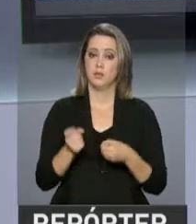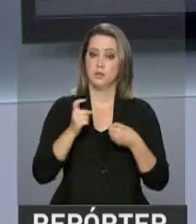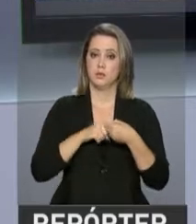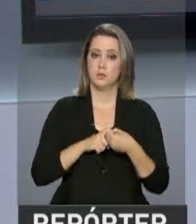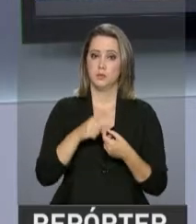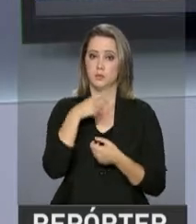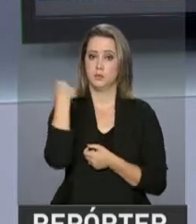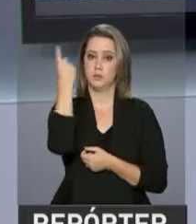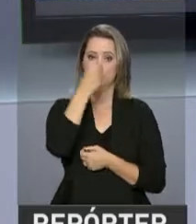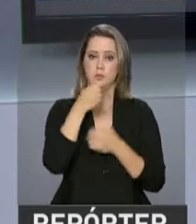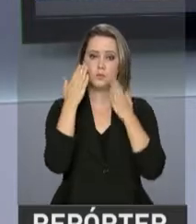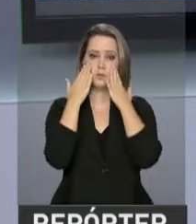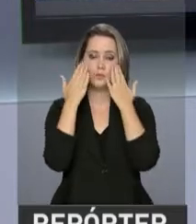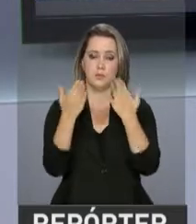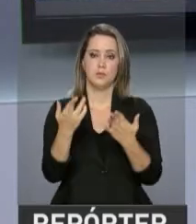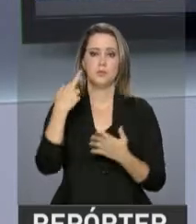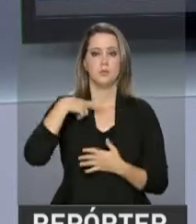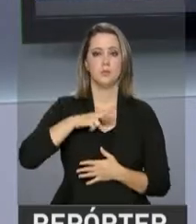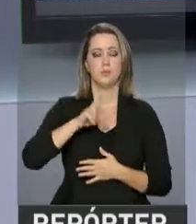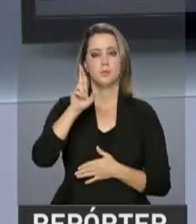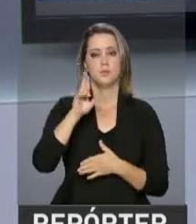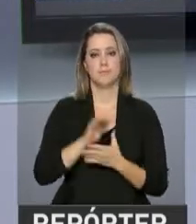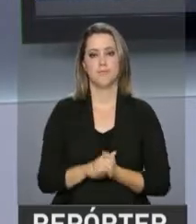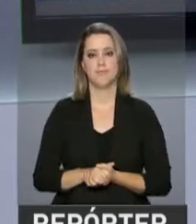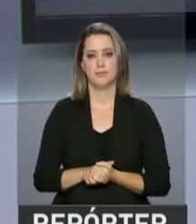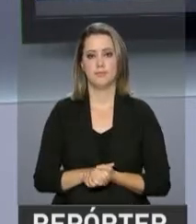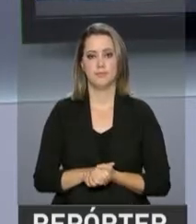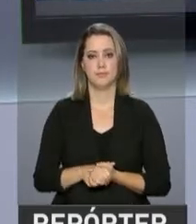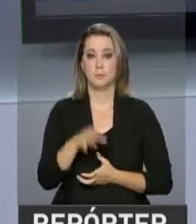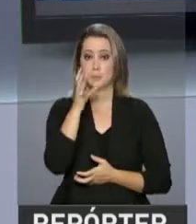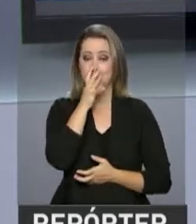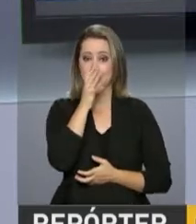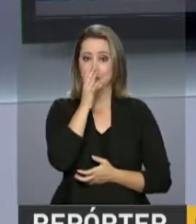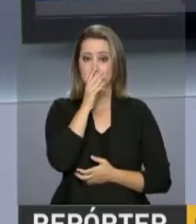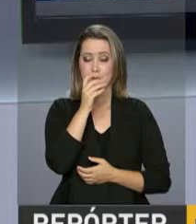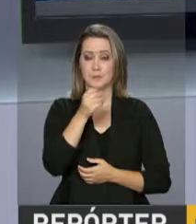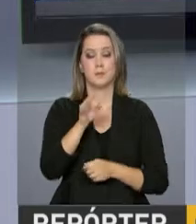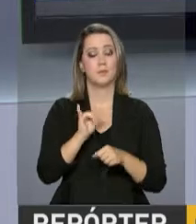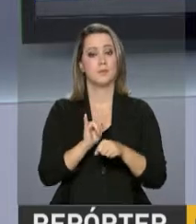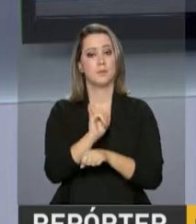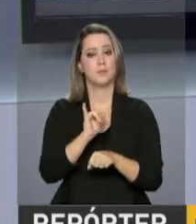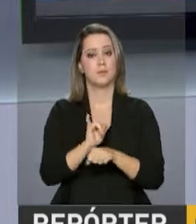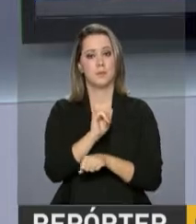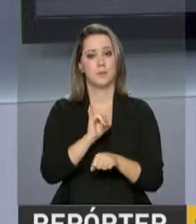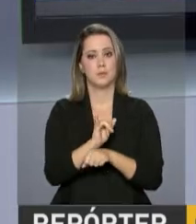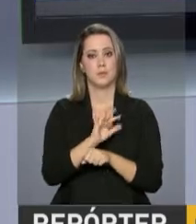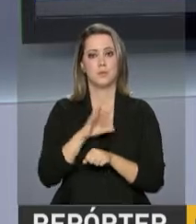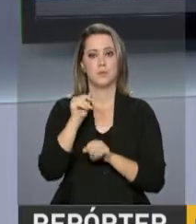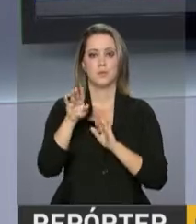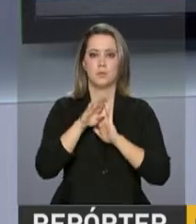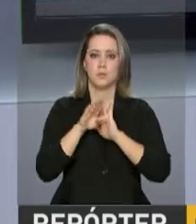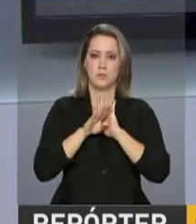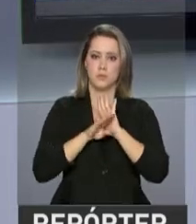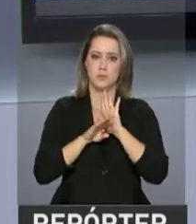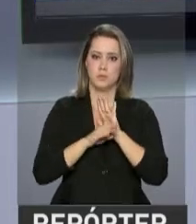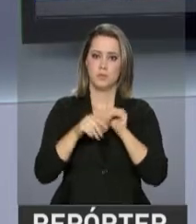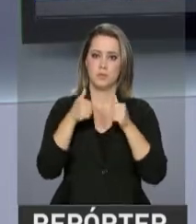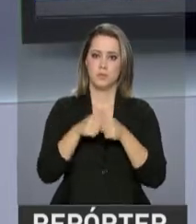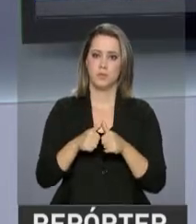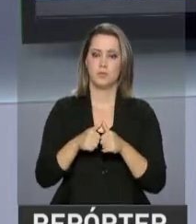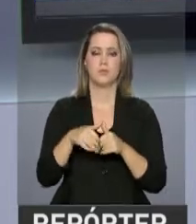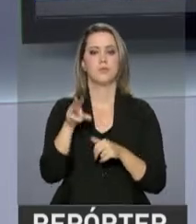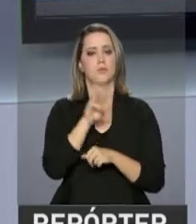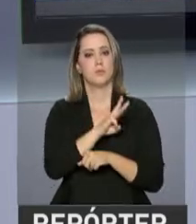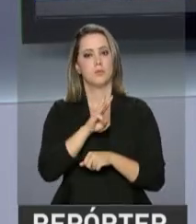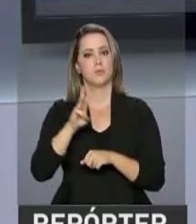voltaremos em uma hora na próxima edição do repórter nbr você pode rever as reportagens no youtube toda a programação também